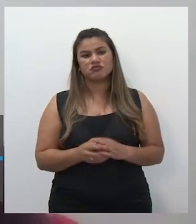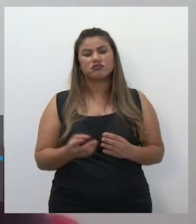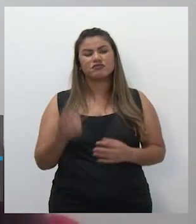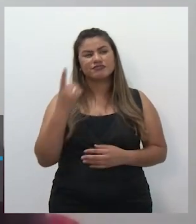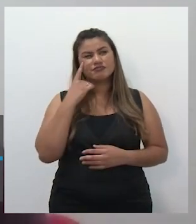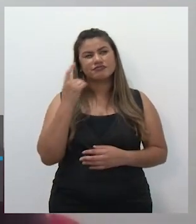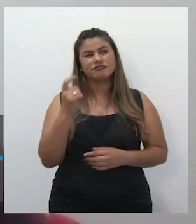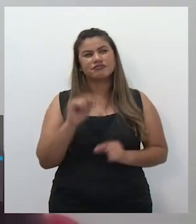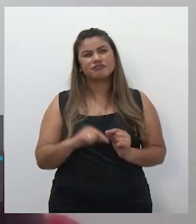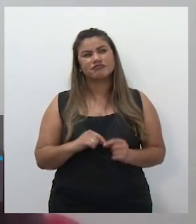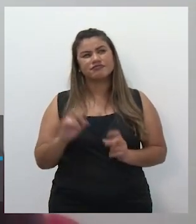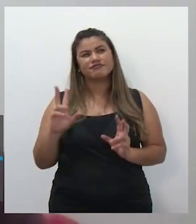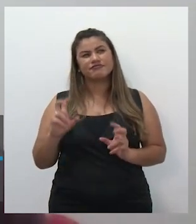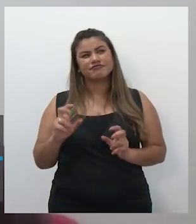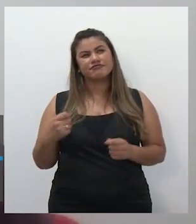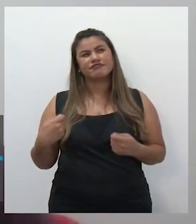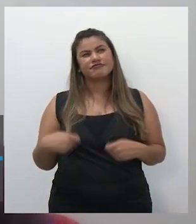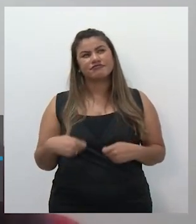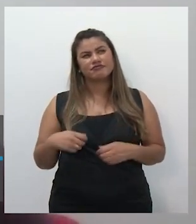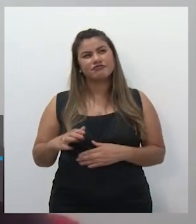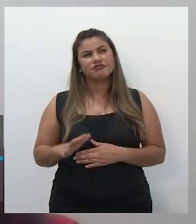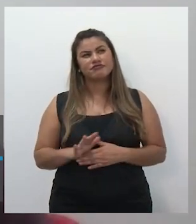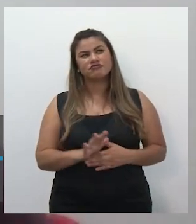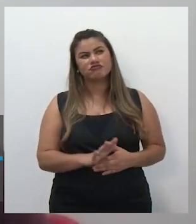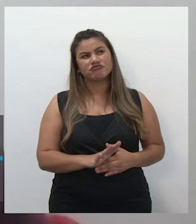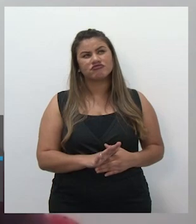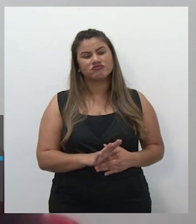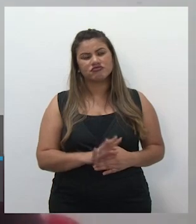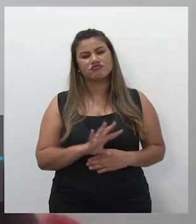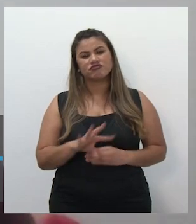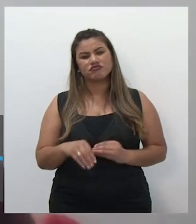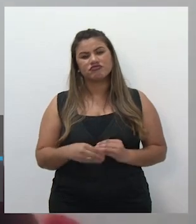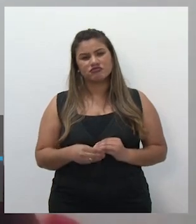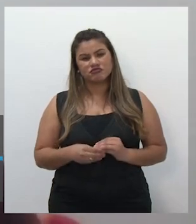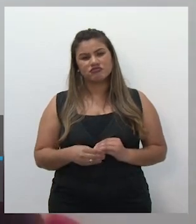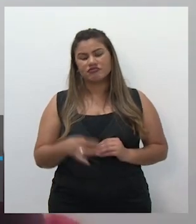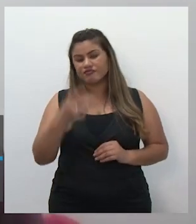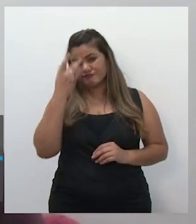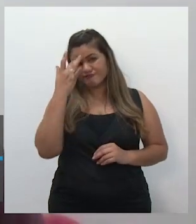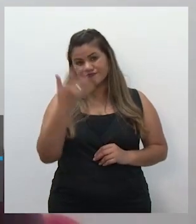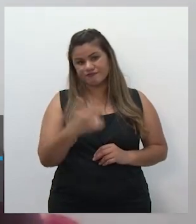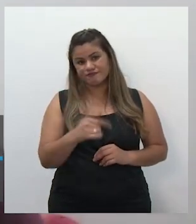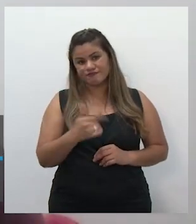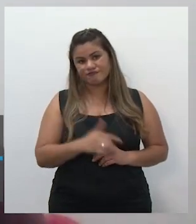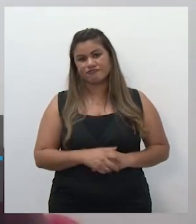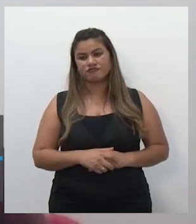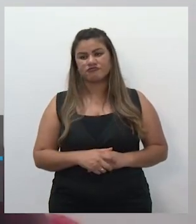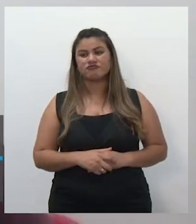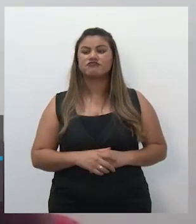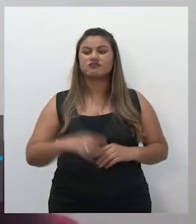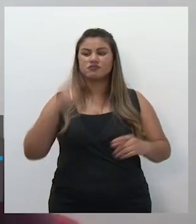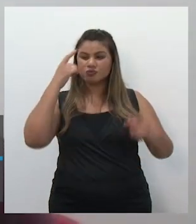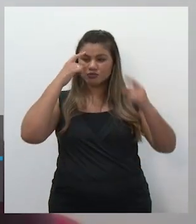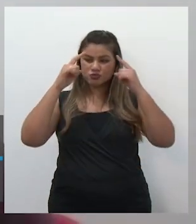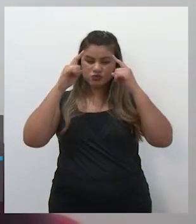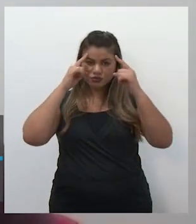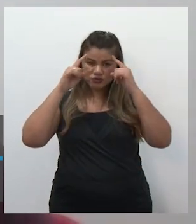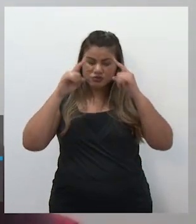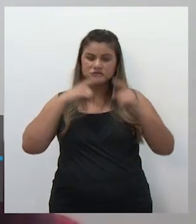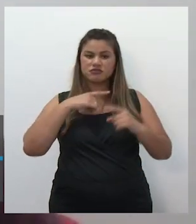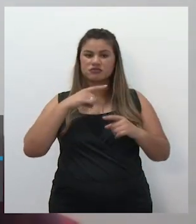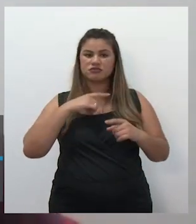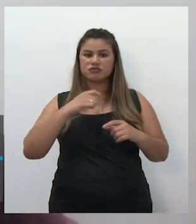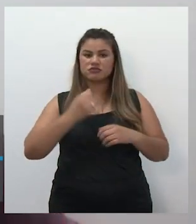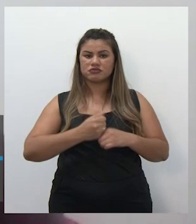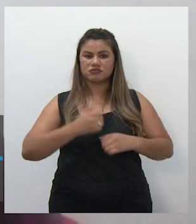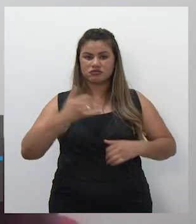precisa de um tema que garanta que a gente consiga essa integração. Então, não é fácil. Muitas dúvidas que estão surgindo no chat são dúvidas que surgiram